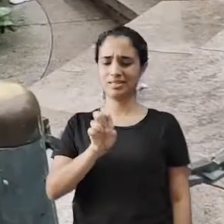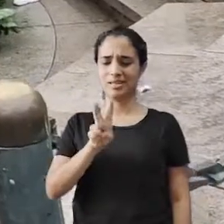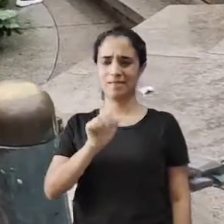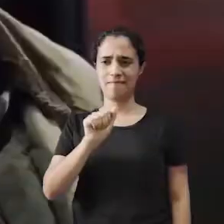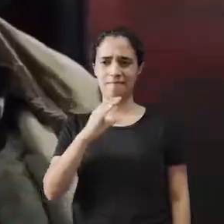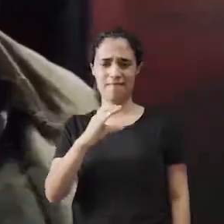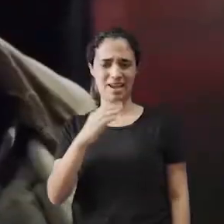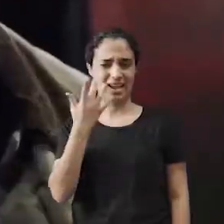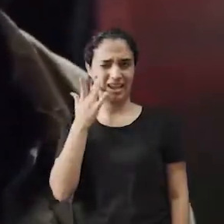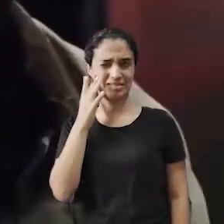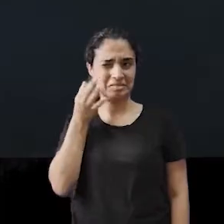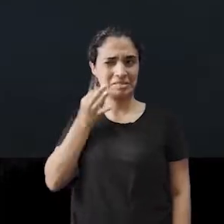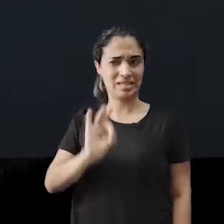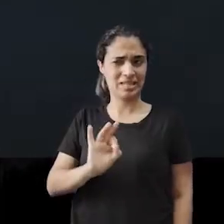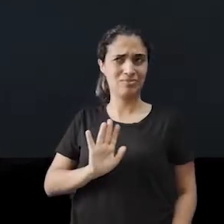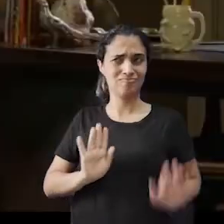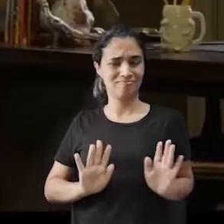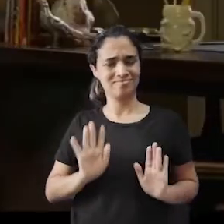Mandizevac.